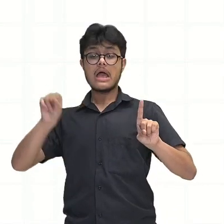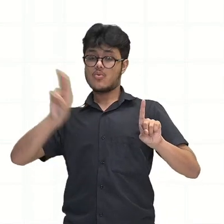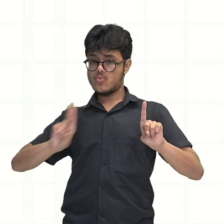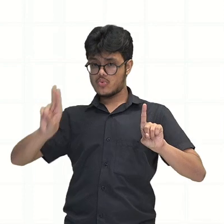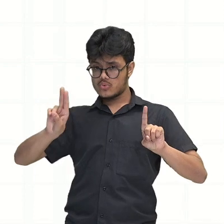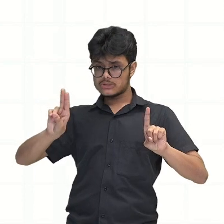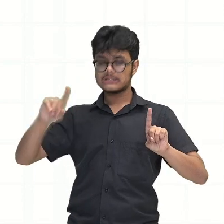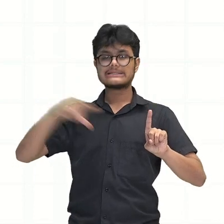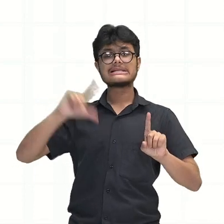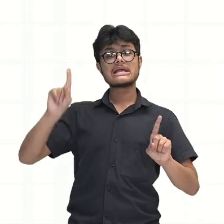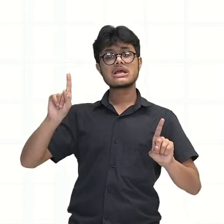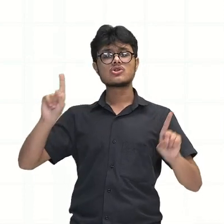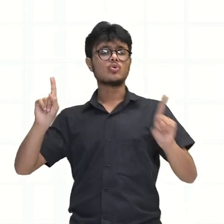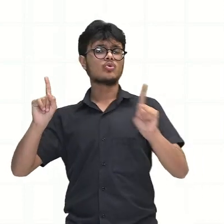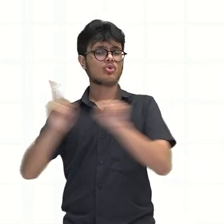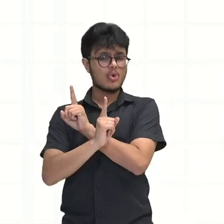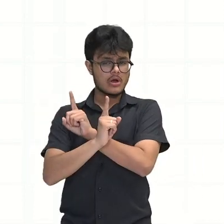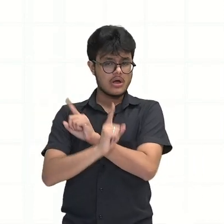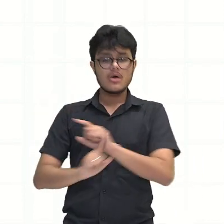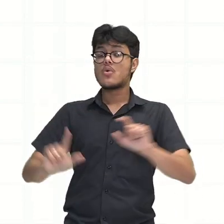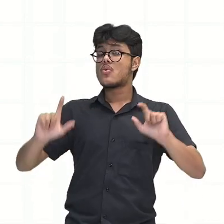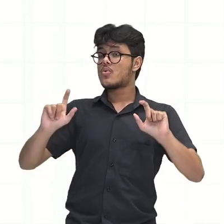transforma energia